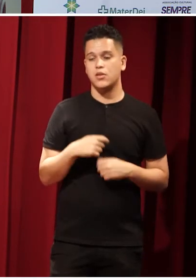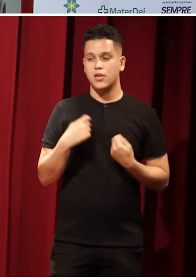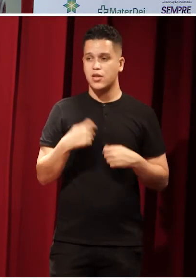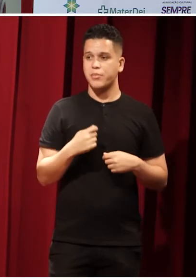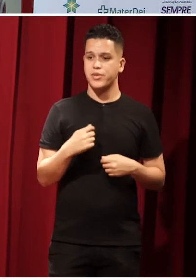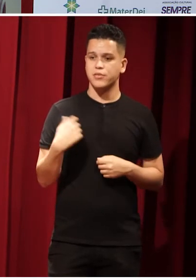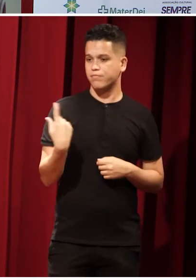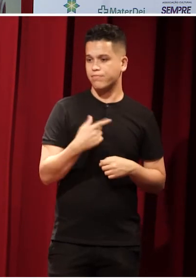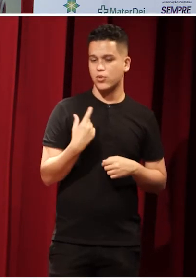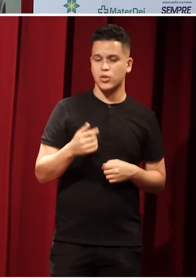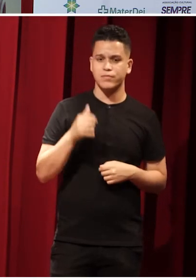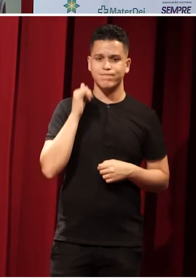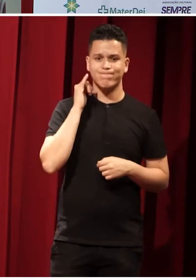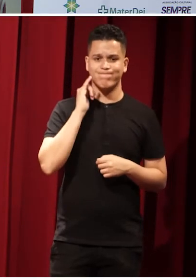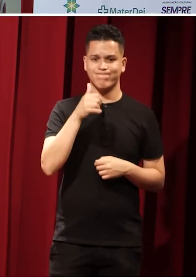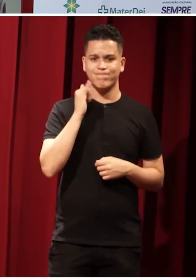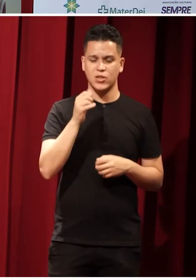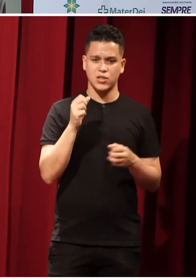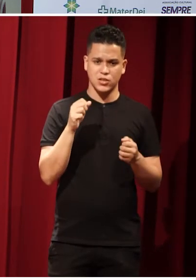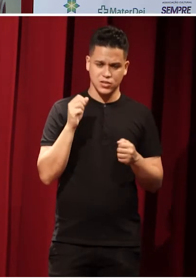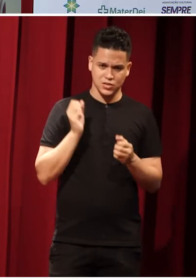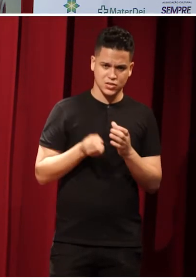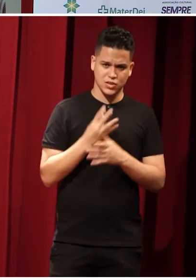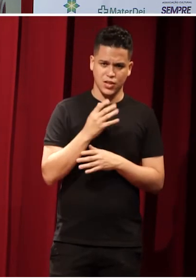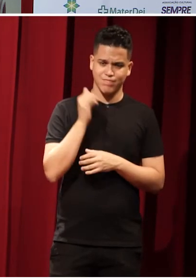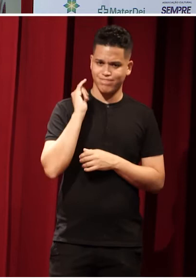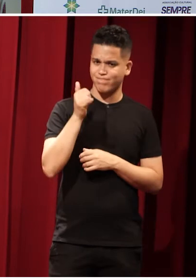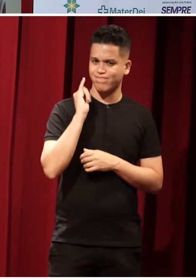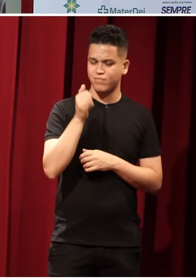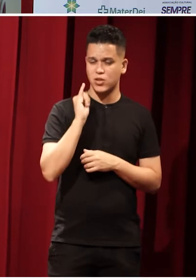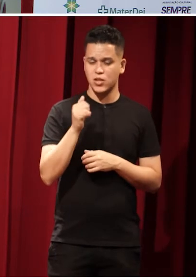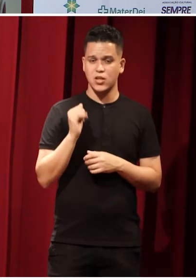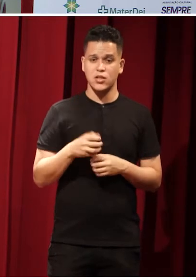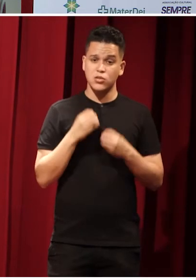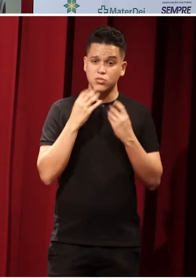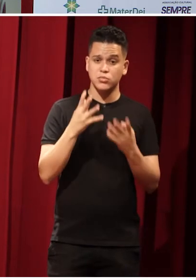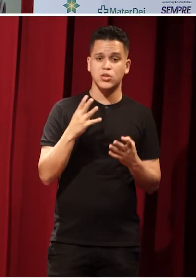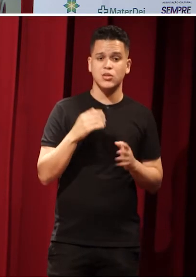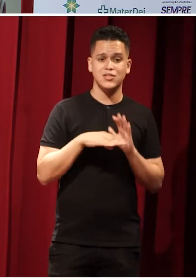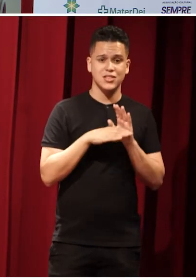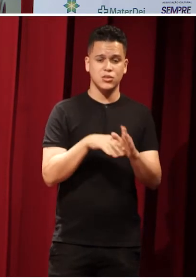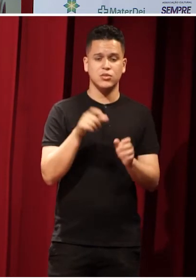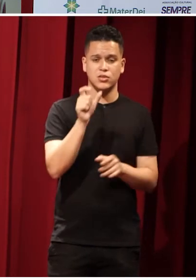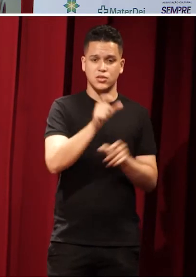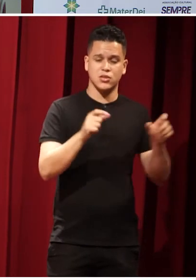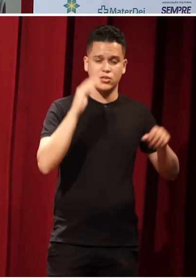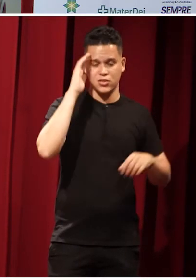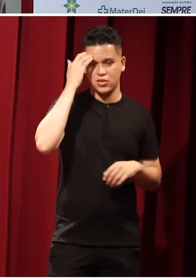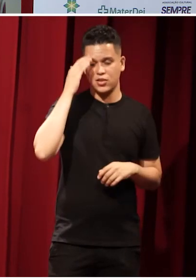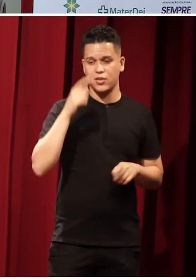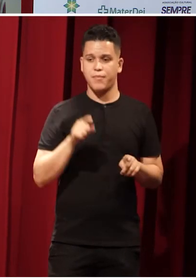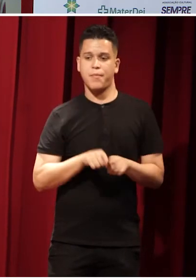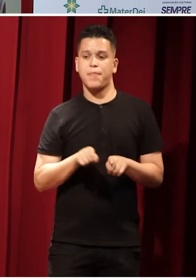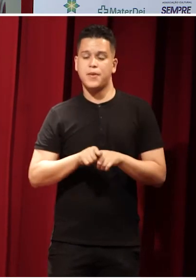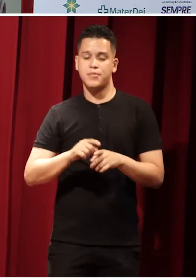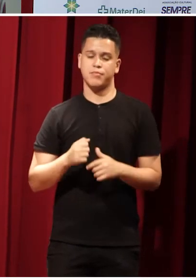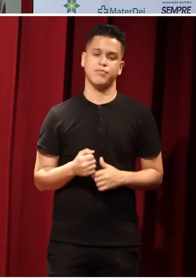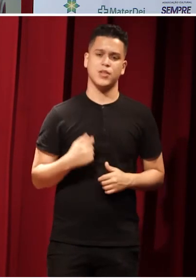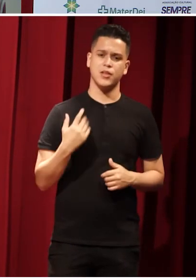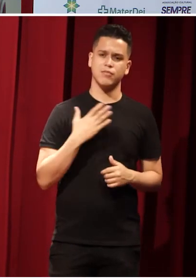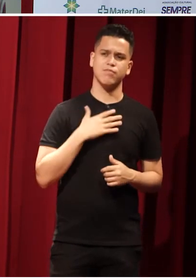elaborar narrativas que sejam construtivas e, a meu ver, a formulação